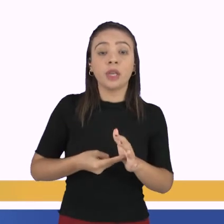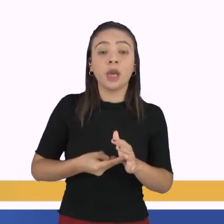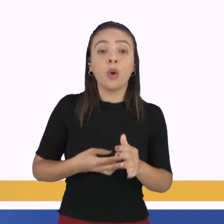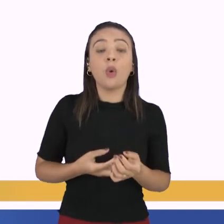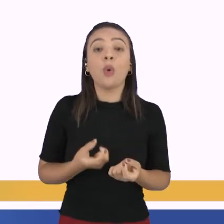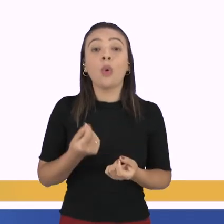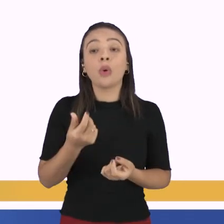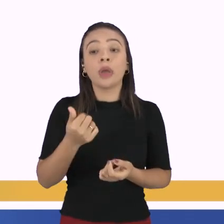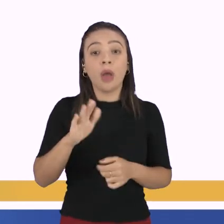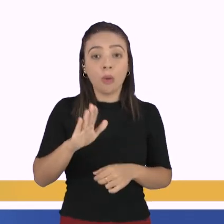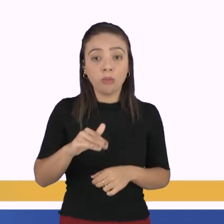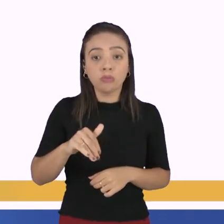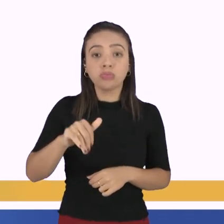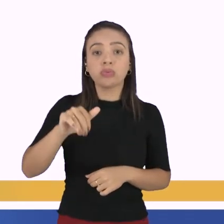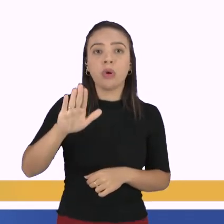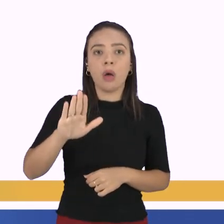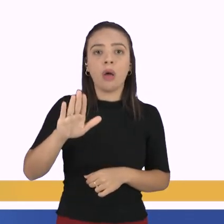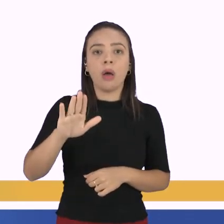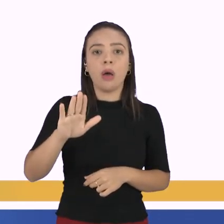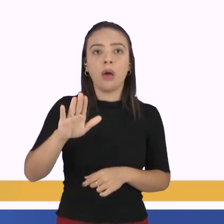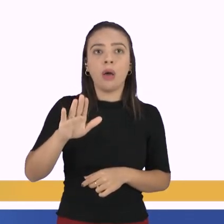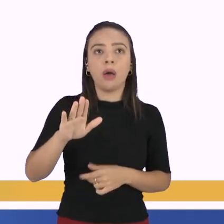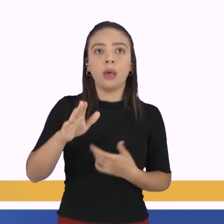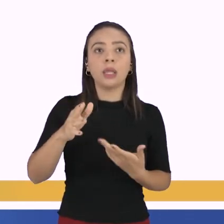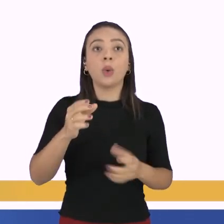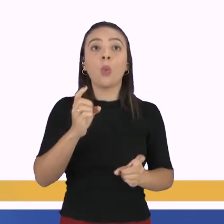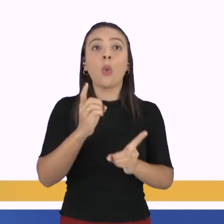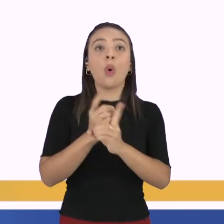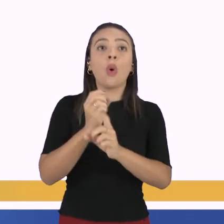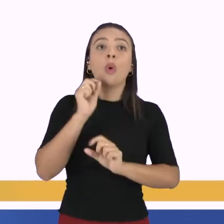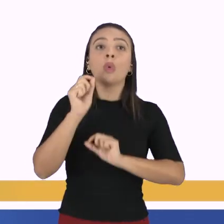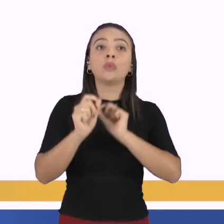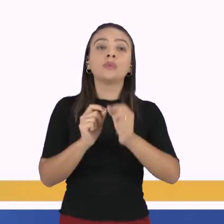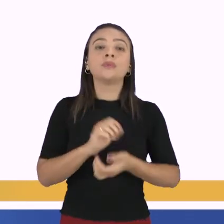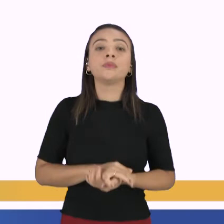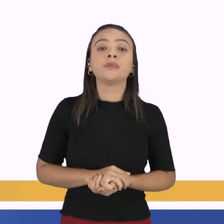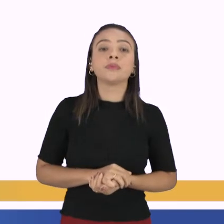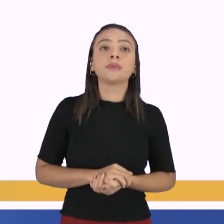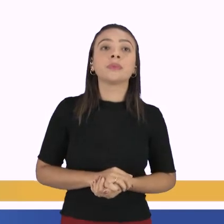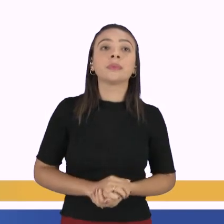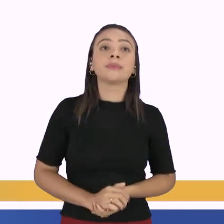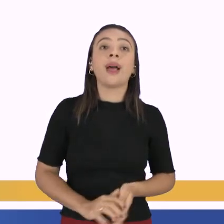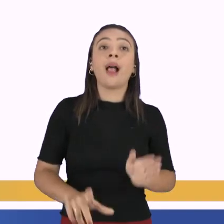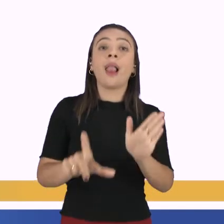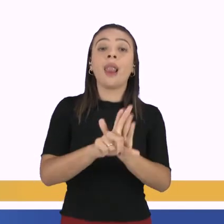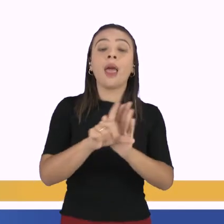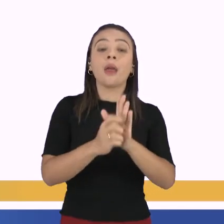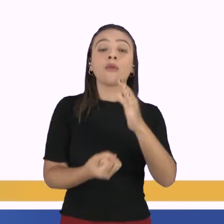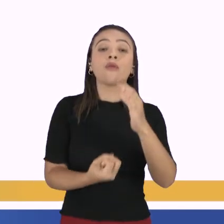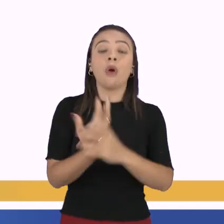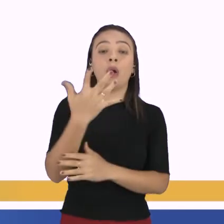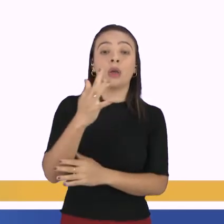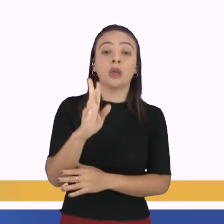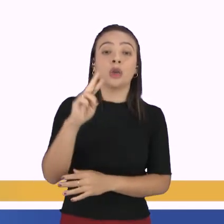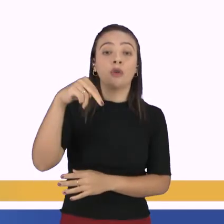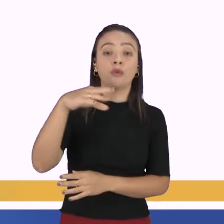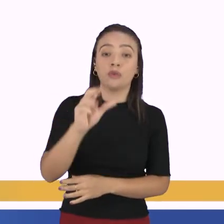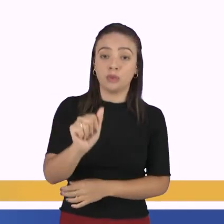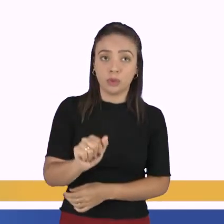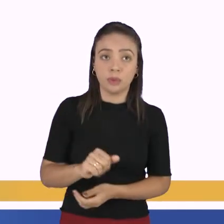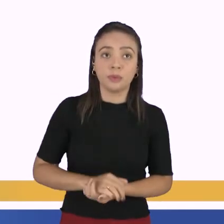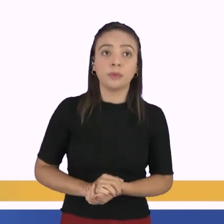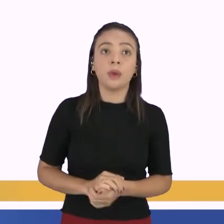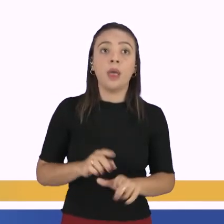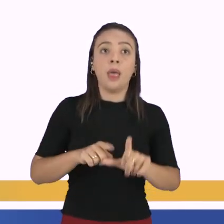João n meses após o início do investimento, determine, letra A lei de formação dessa função, letra B,